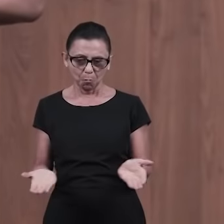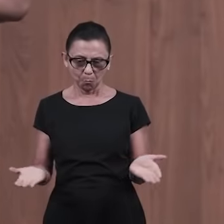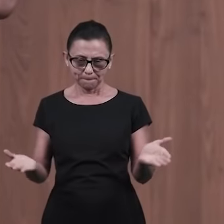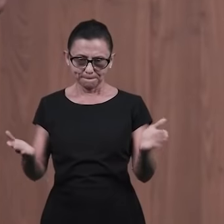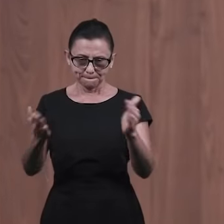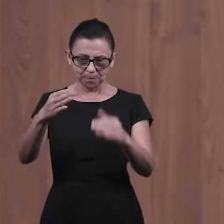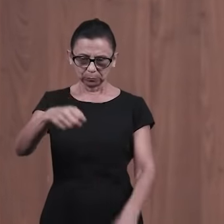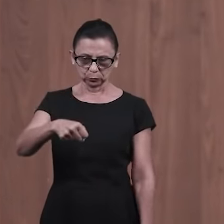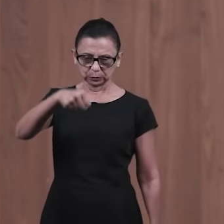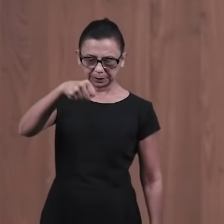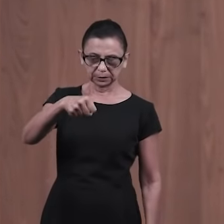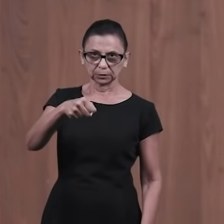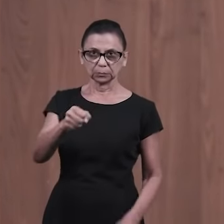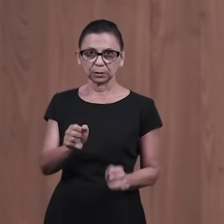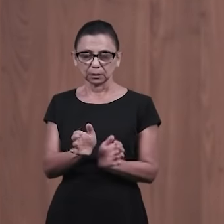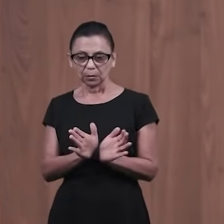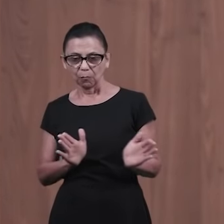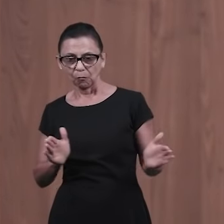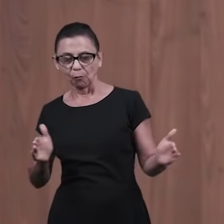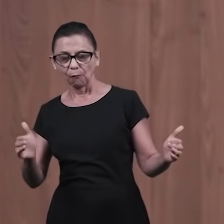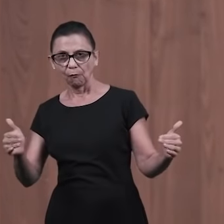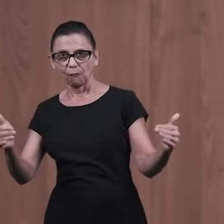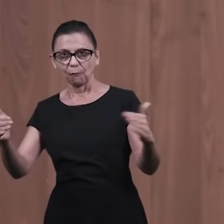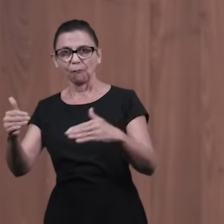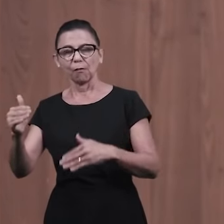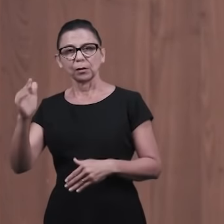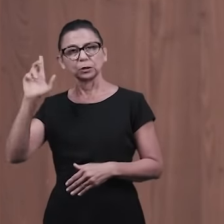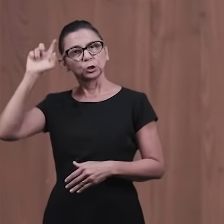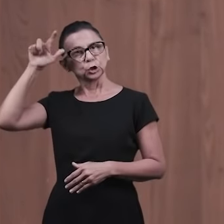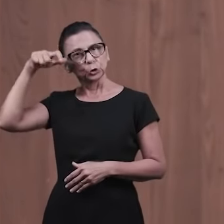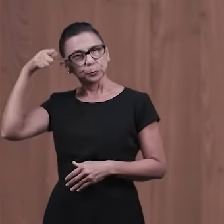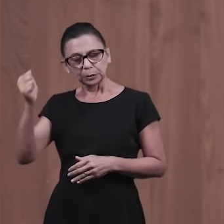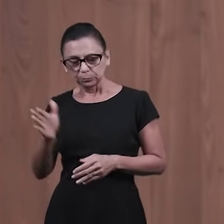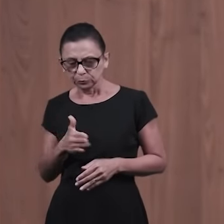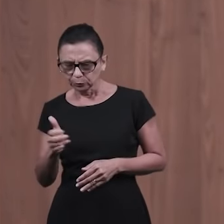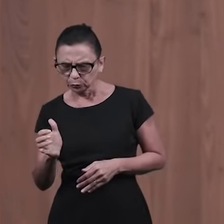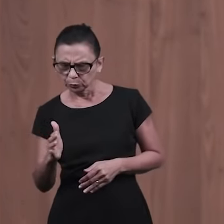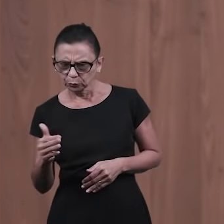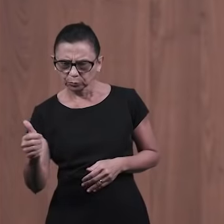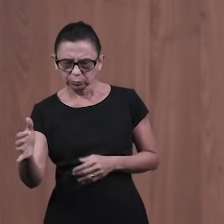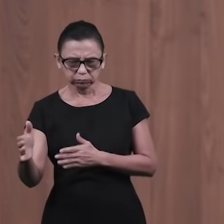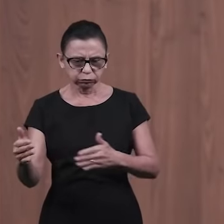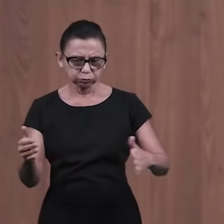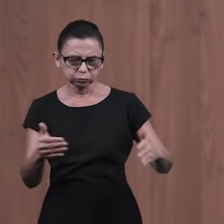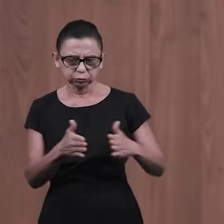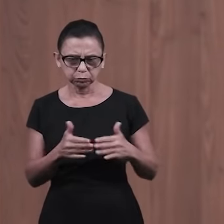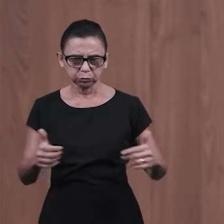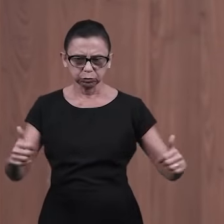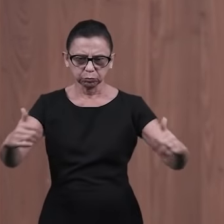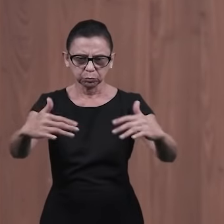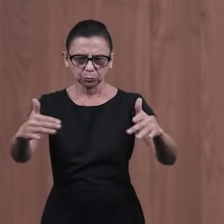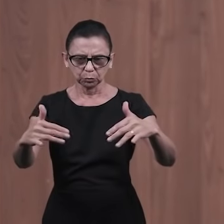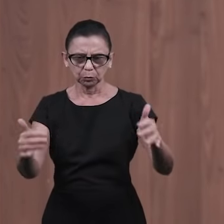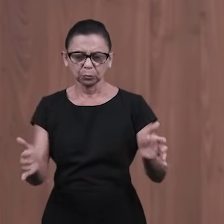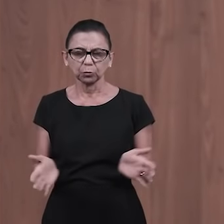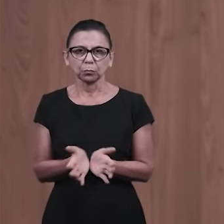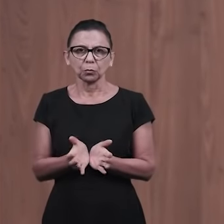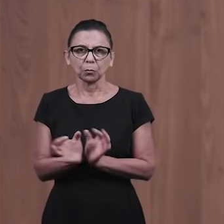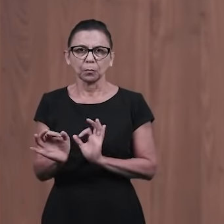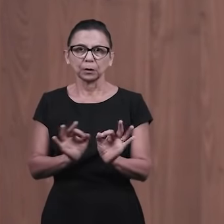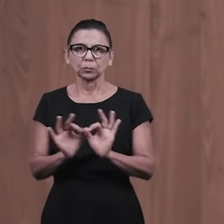cesto na beira do rio, e a irmã de Moisés, Miriam, ficou observando o que iria